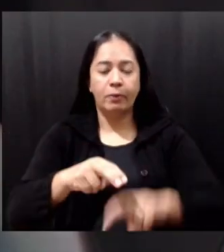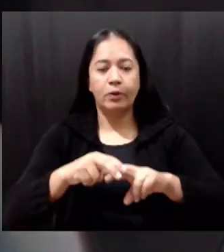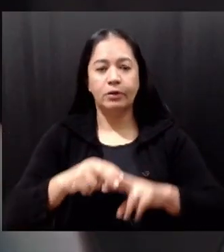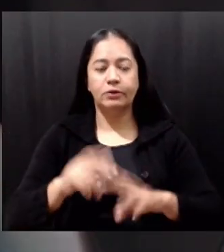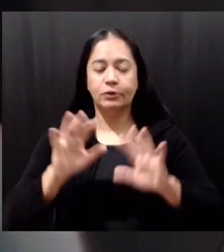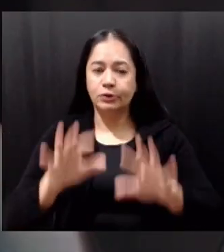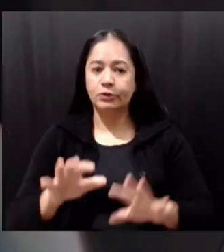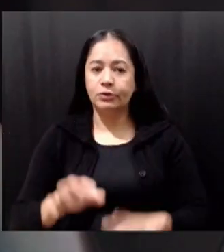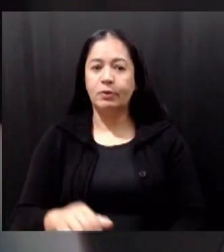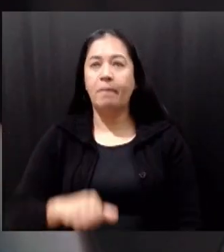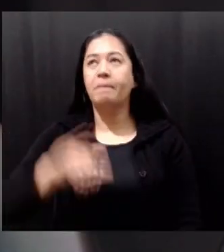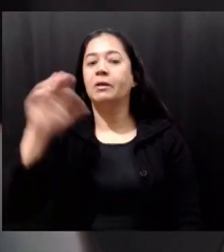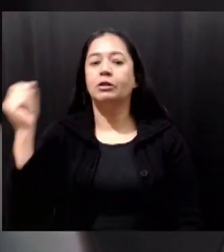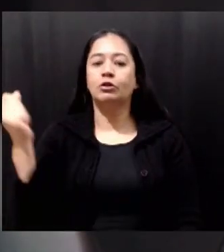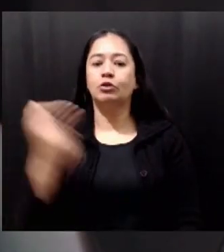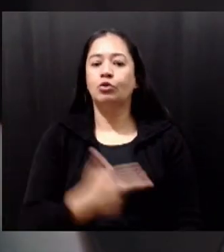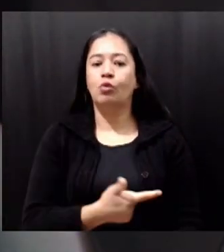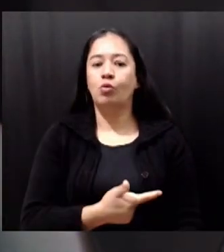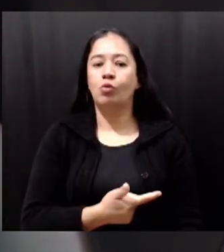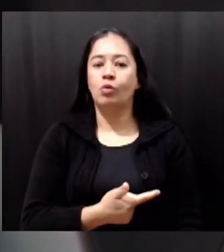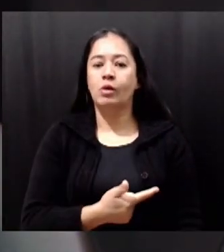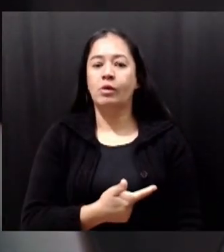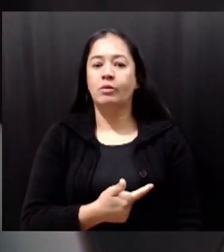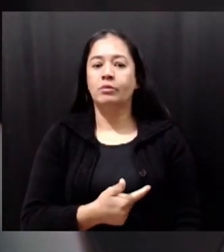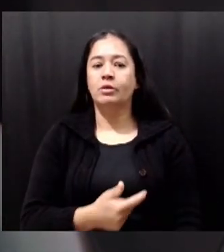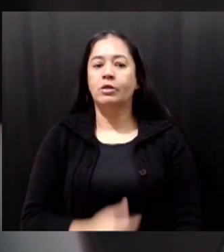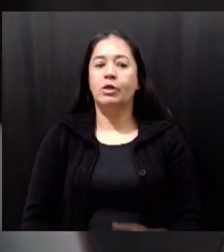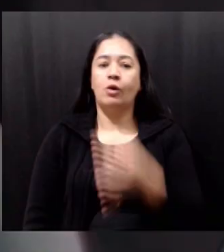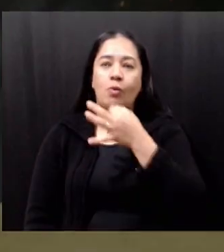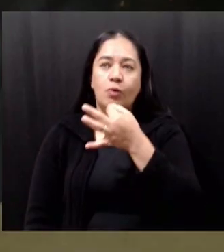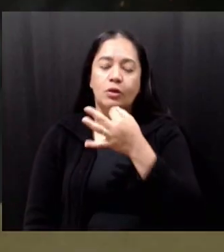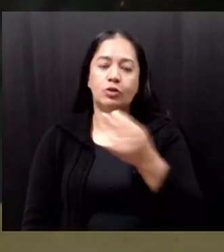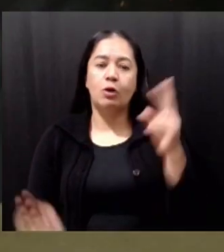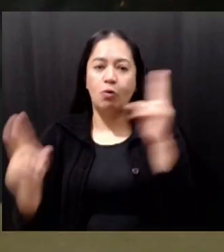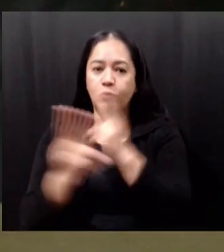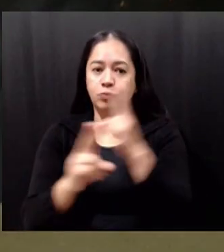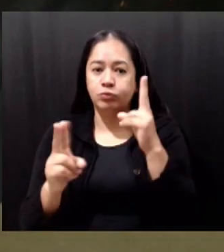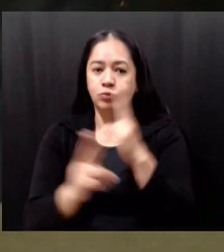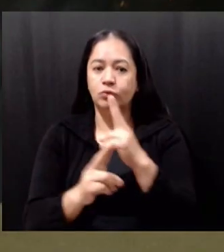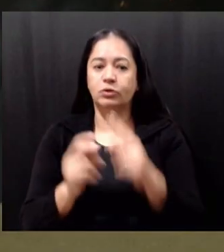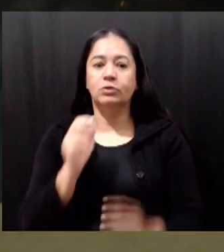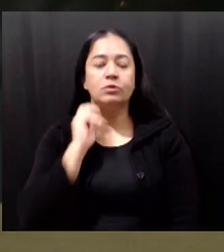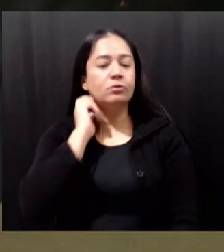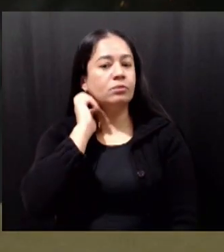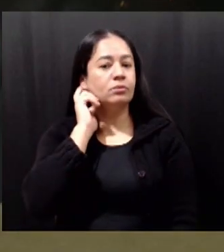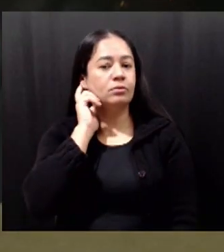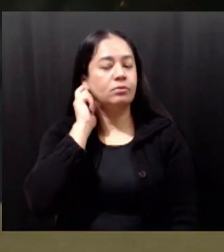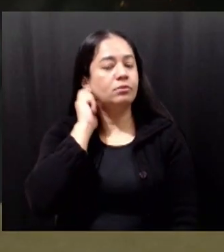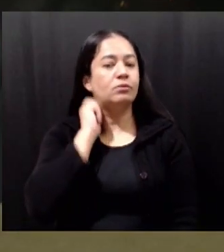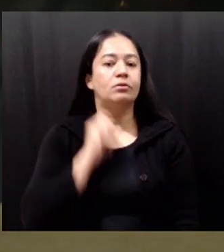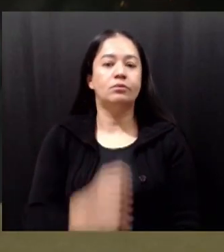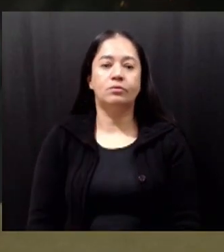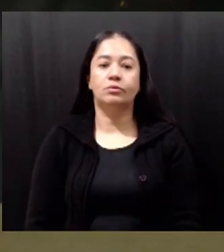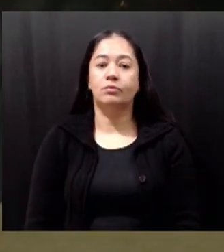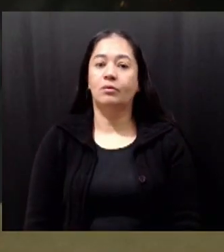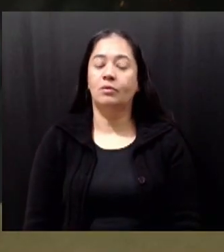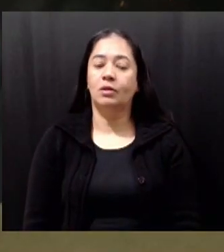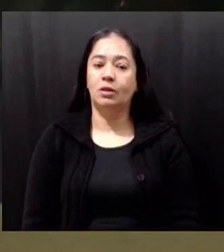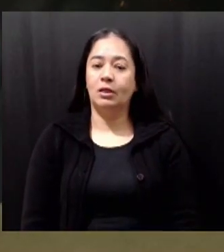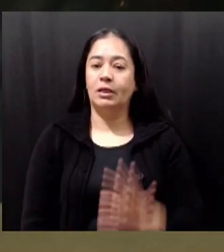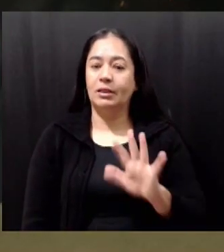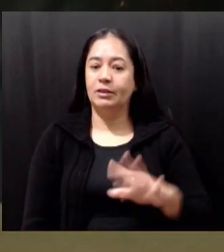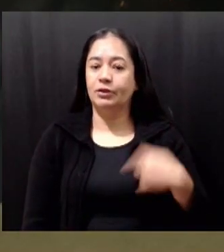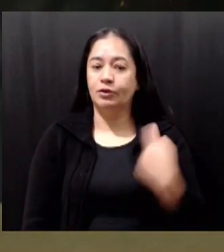uma tendência, eu acredito que é uma urgência, pensando nos dados atuais. Muito bem, a desconexão, esse é o nosso tema de hoje. Agora a